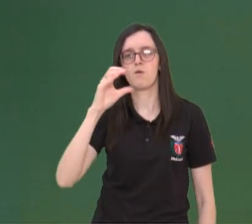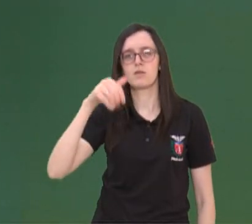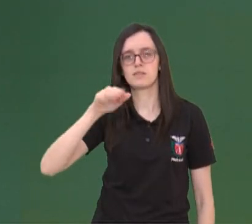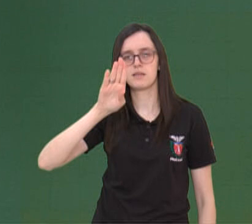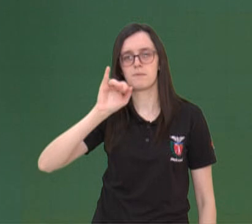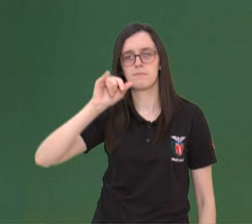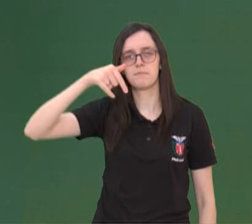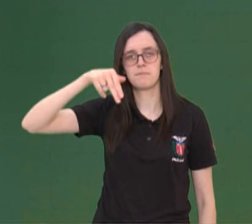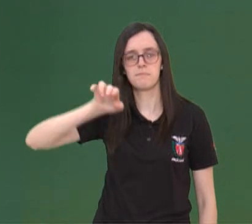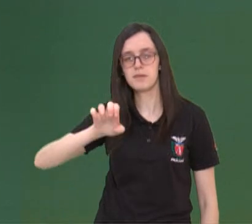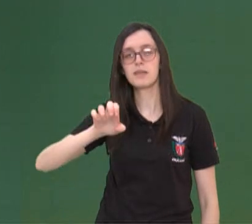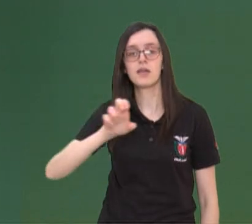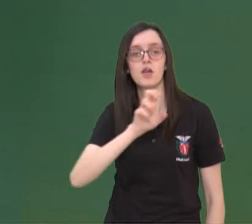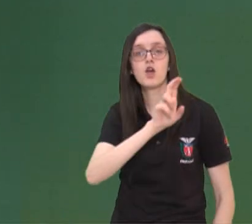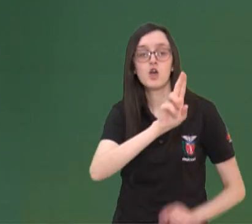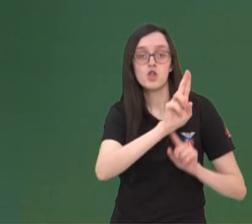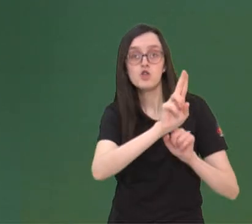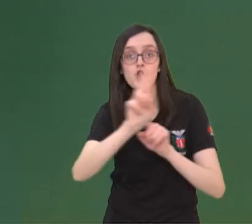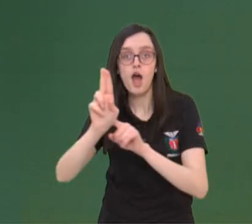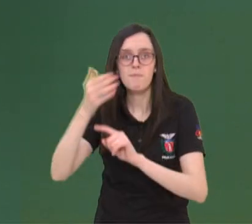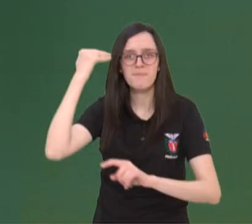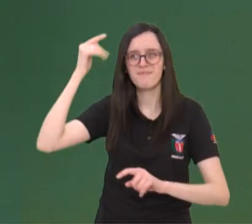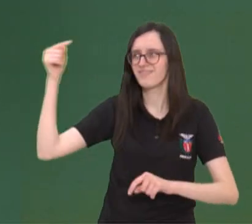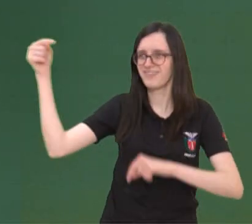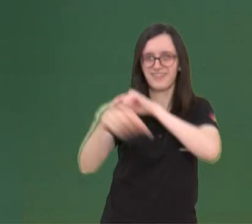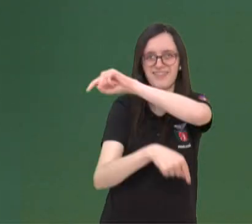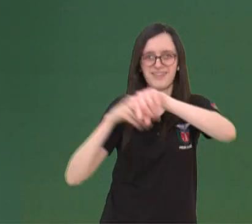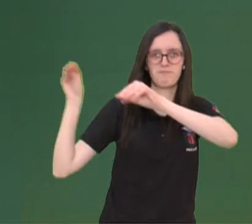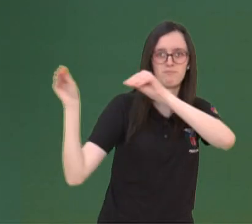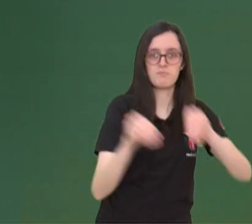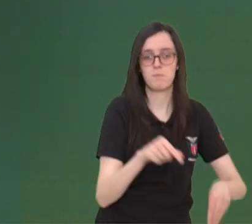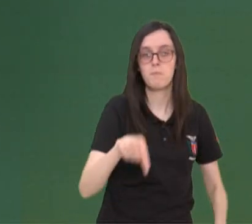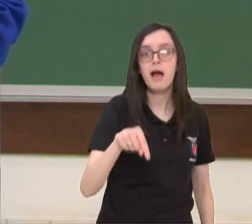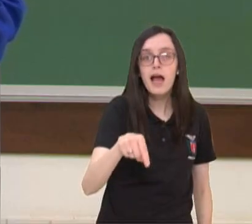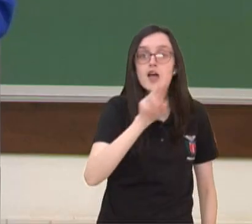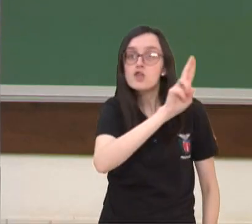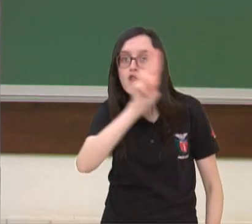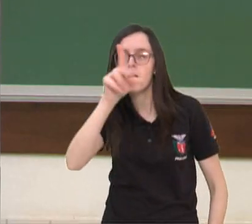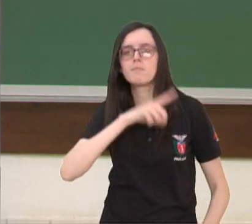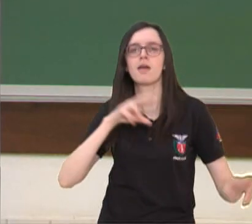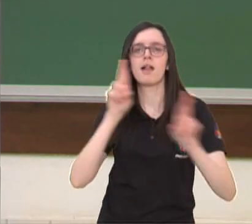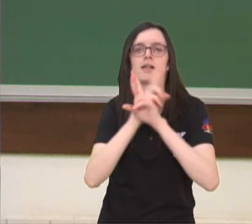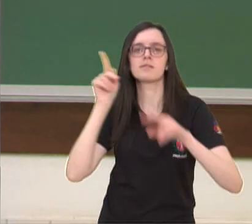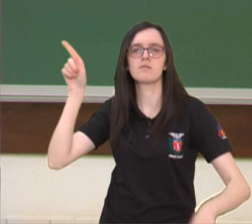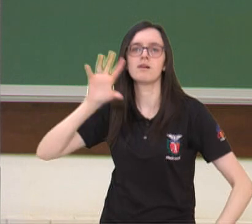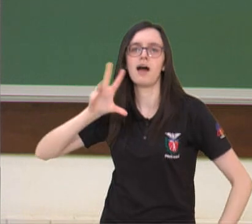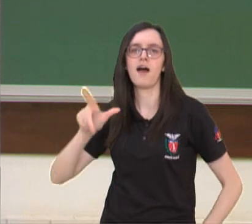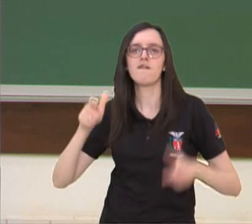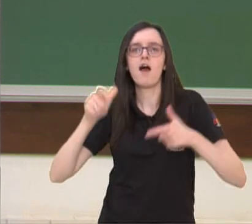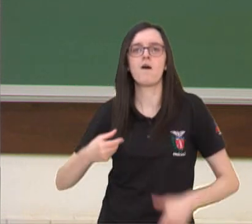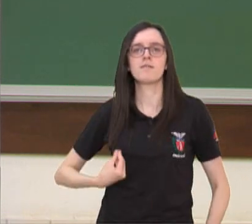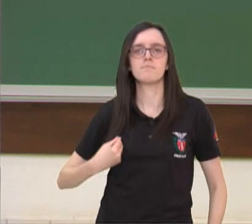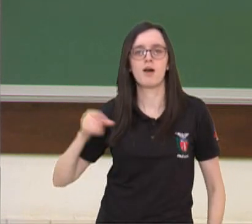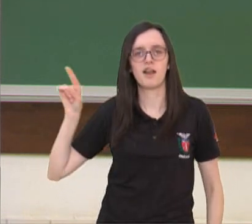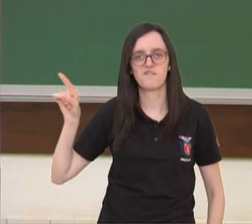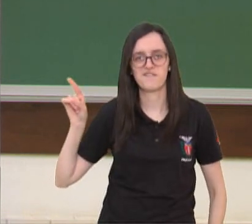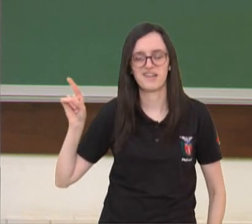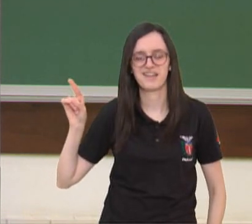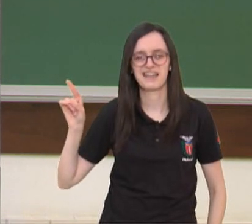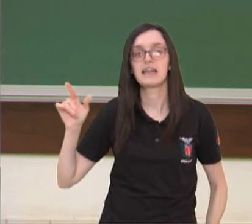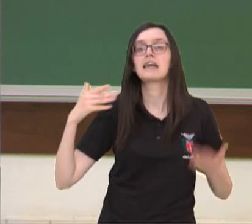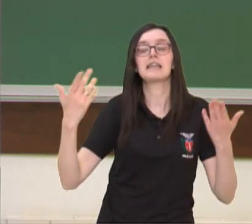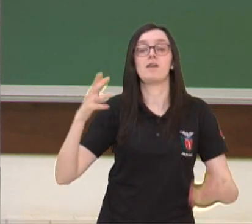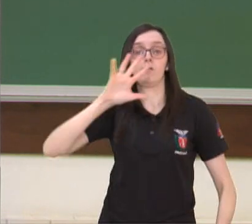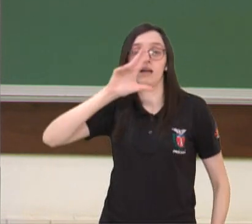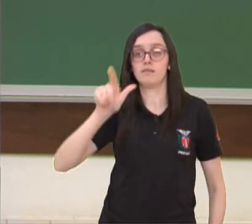alusão, fazia parte da sua localização e era o único contato que tinha. E com isso, né, o africano